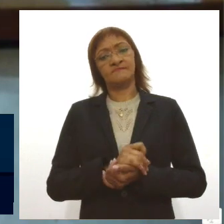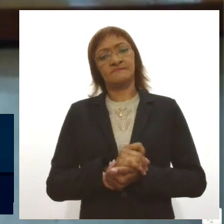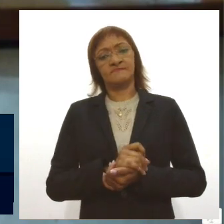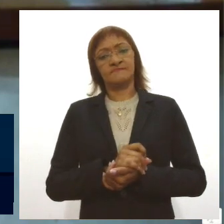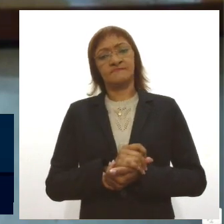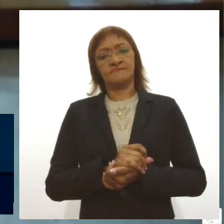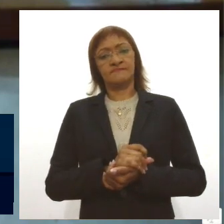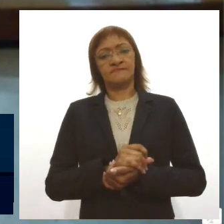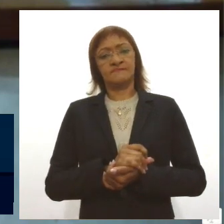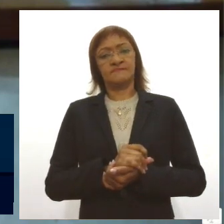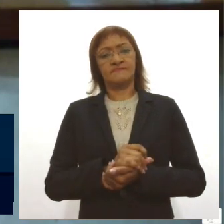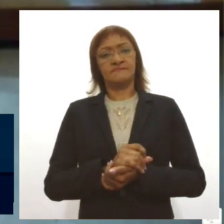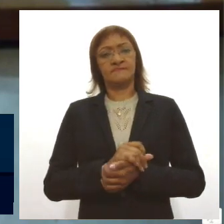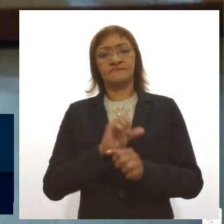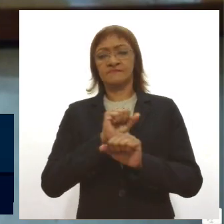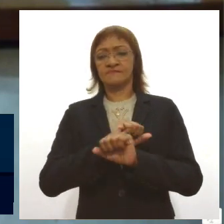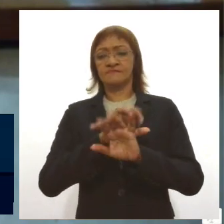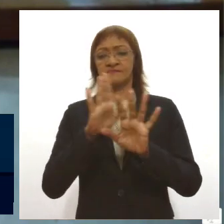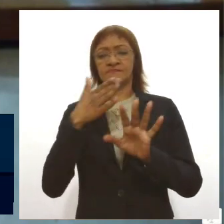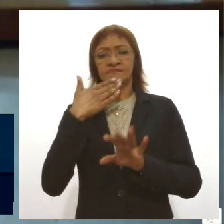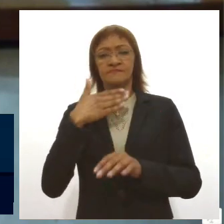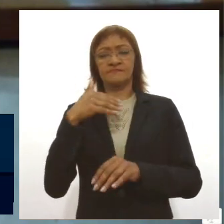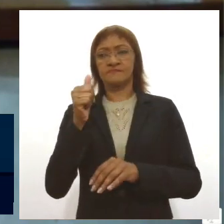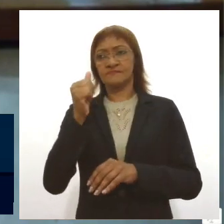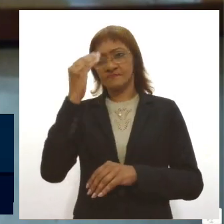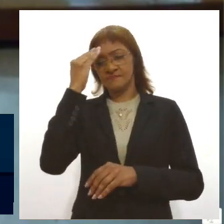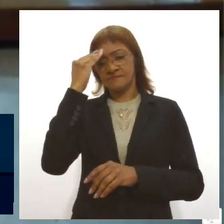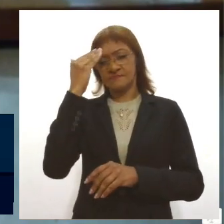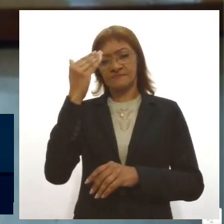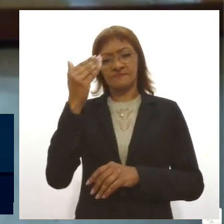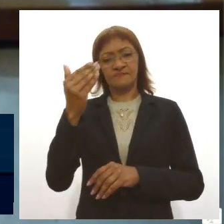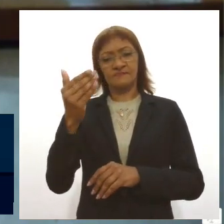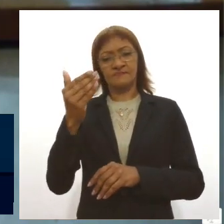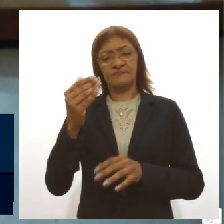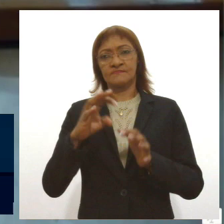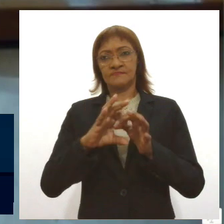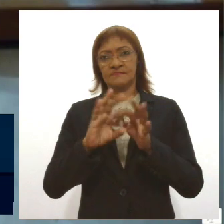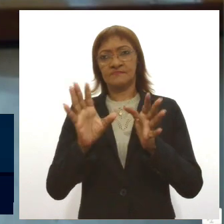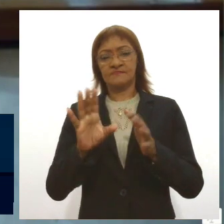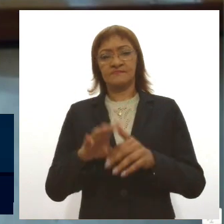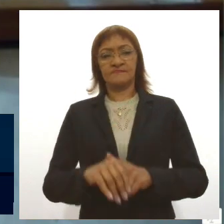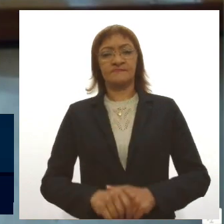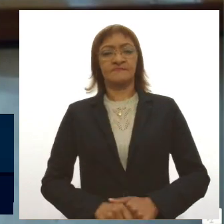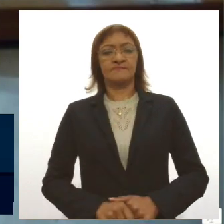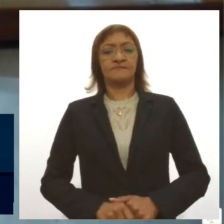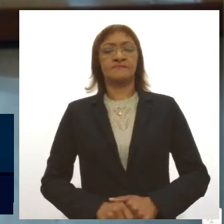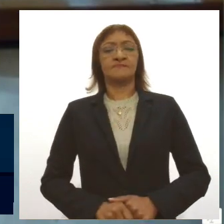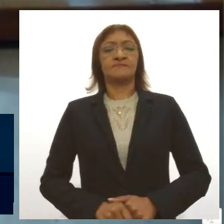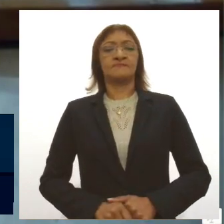Exija melhores esclarecimentos. Então, muito obrigado e estou à disposição.